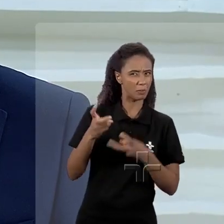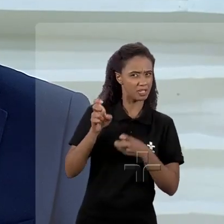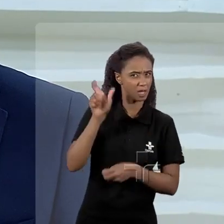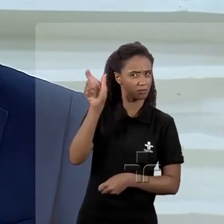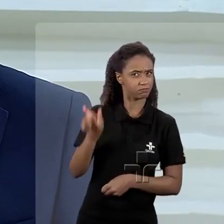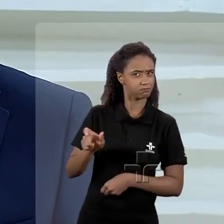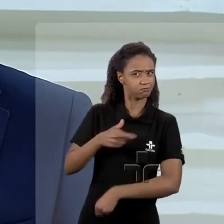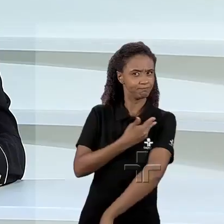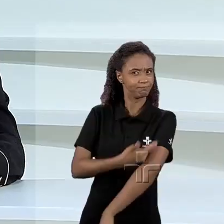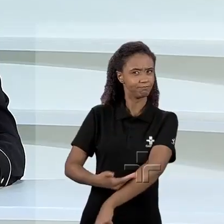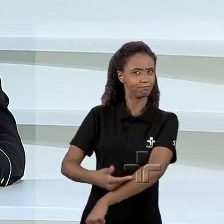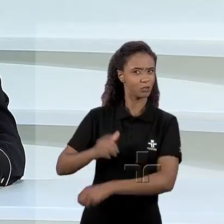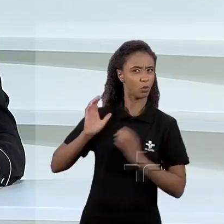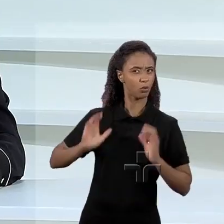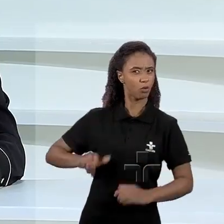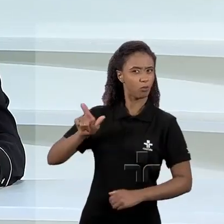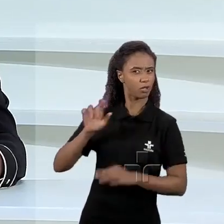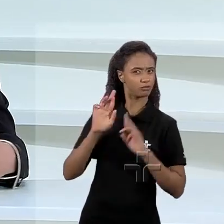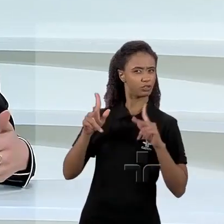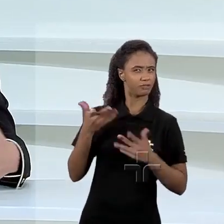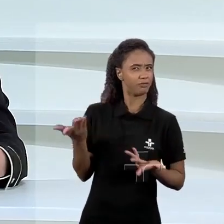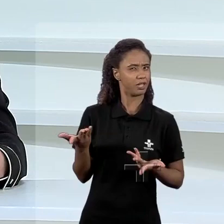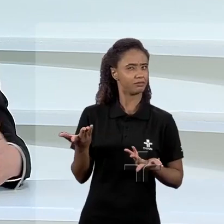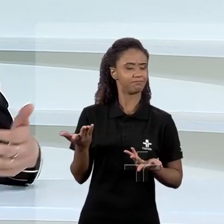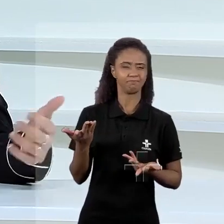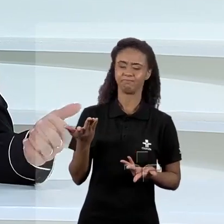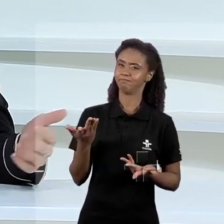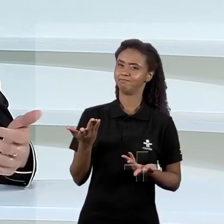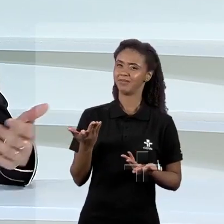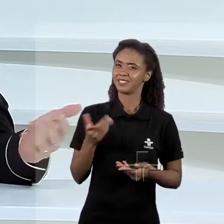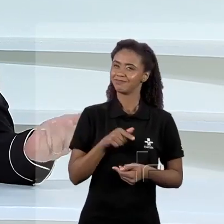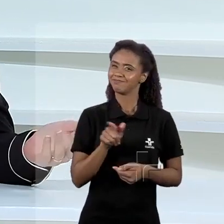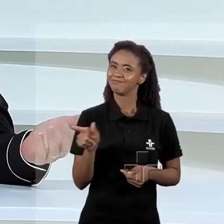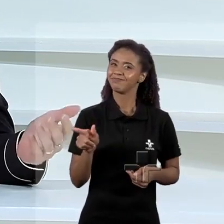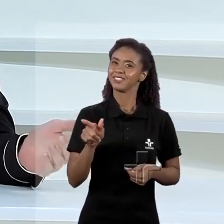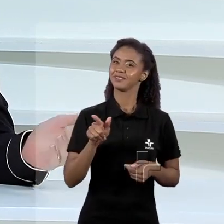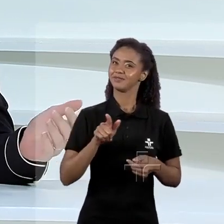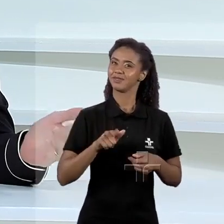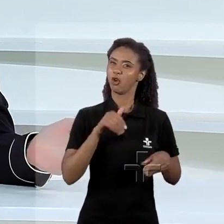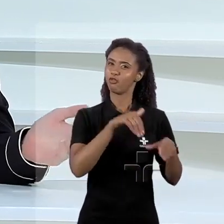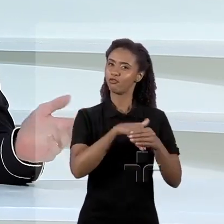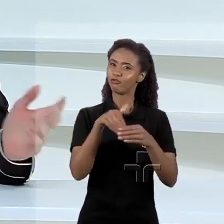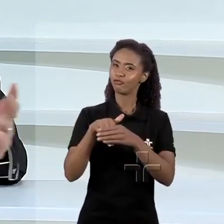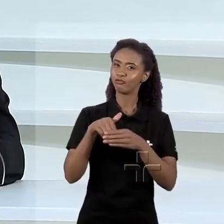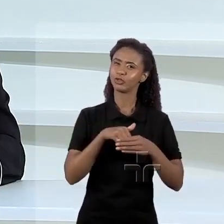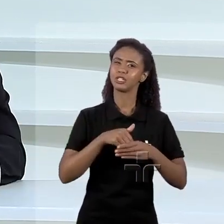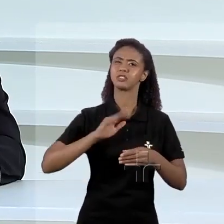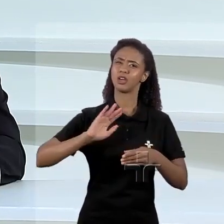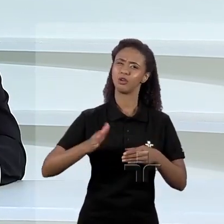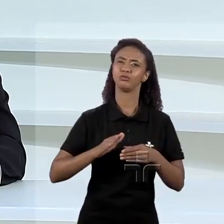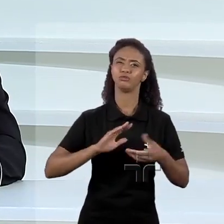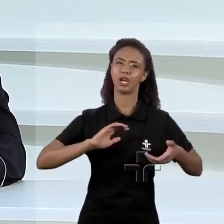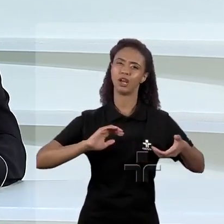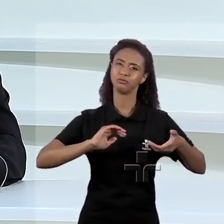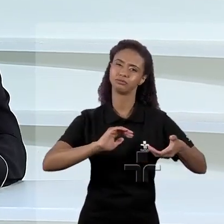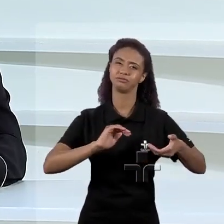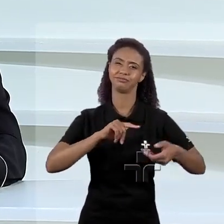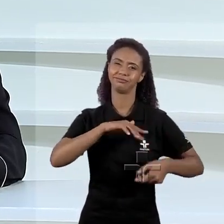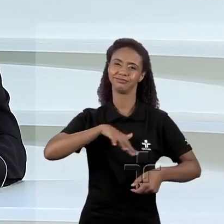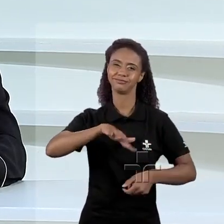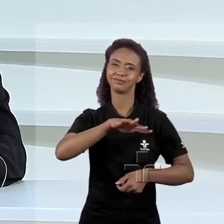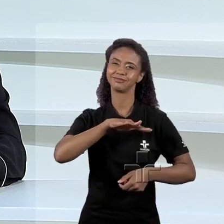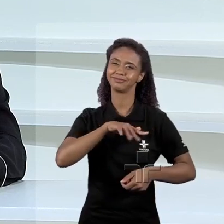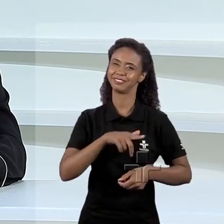dele recentemente, mas, no entanto, a votação, os votos dele durante quase 30 anos do mandato na Câmara dos Deputados, foi um